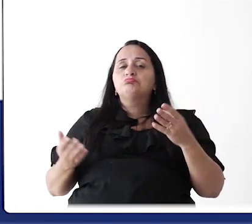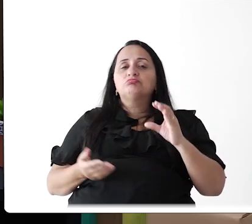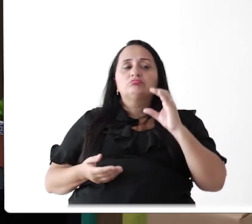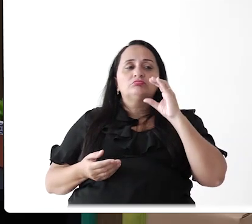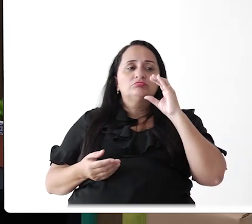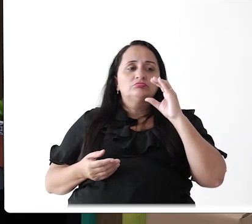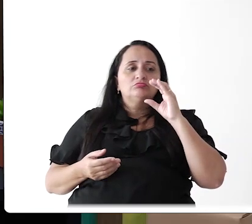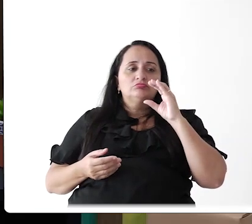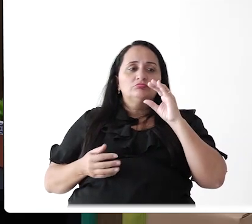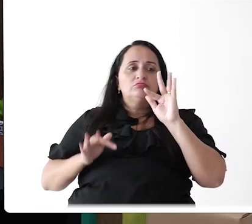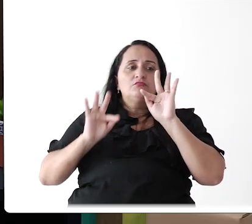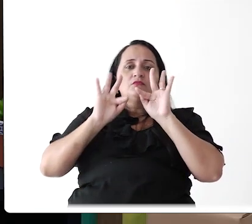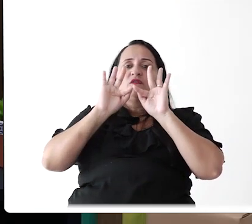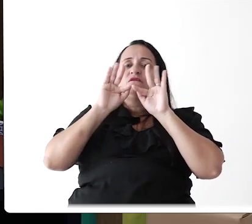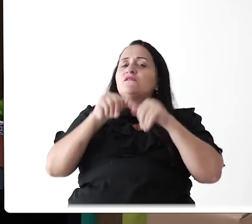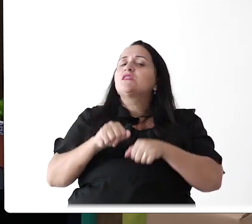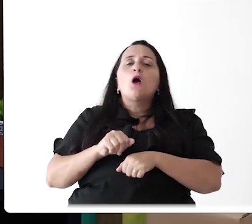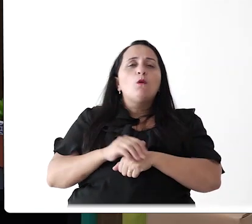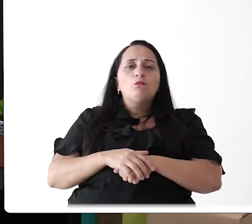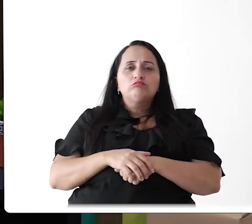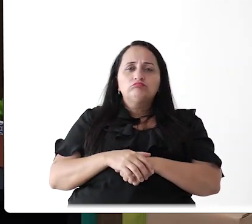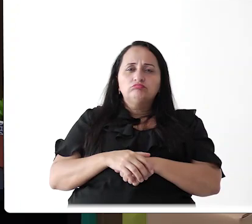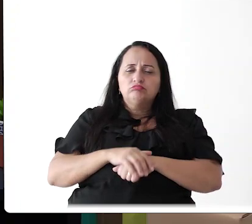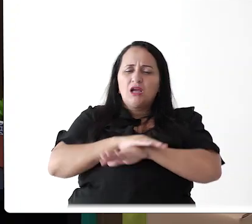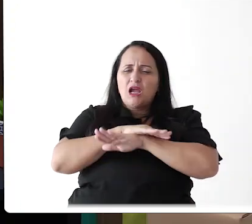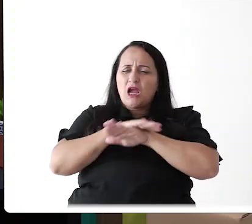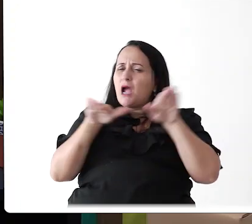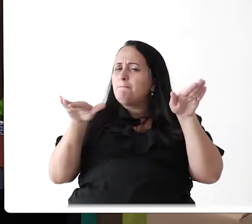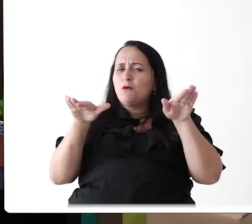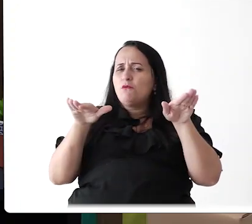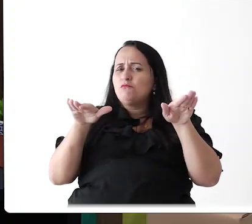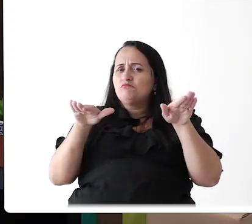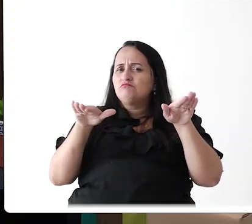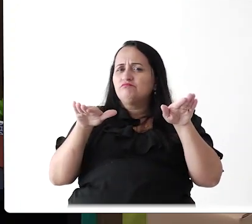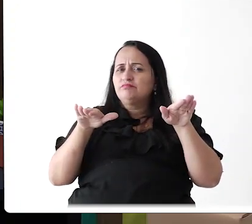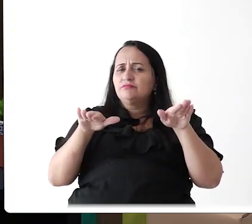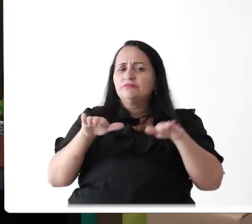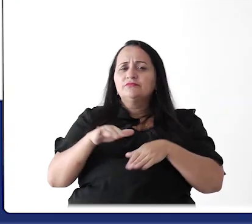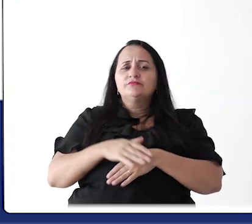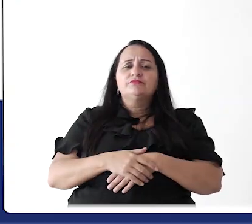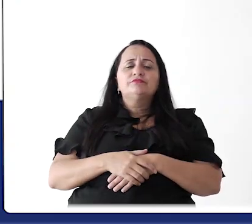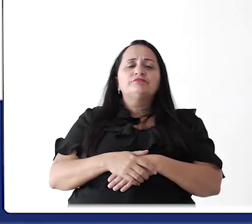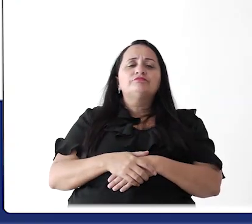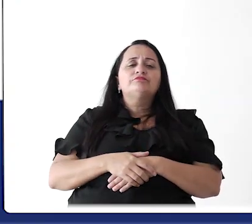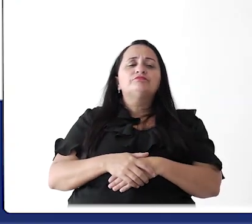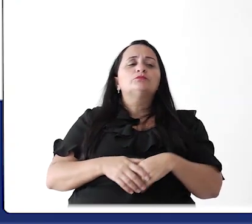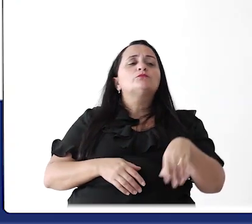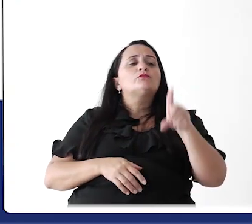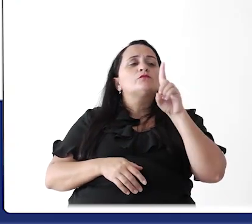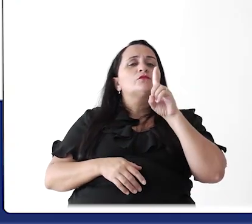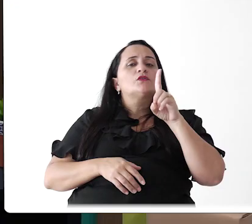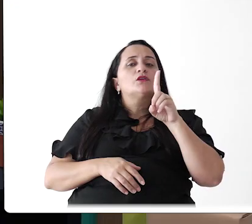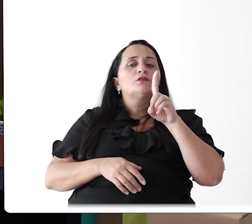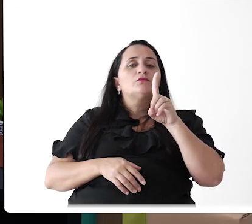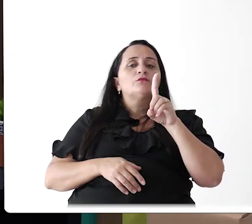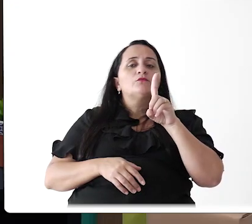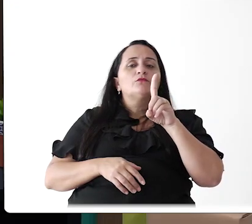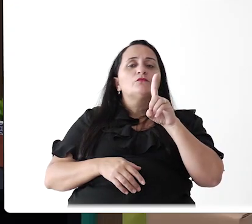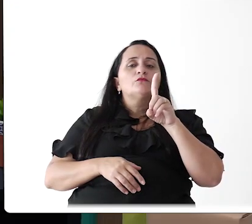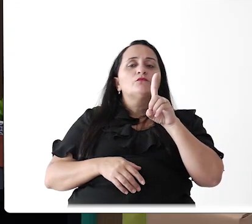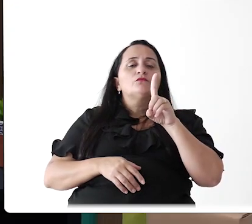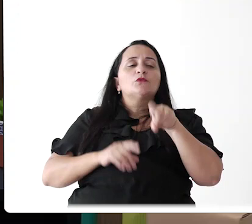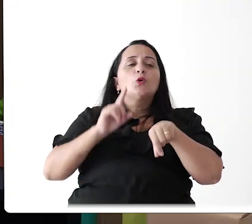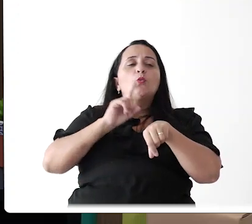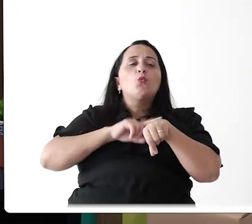final significa que está concluso, está acabado? Ou temporal, que